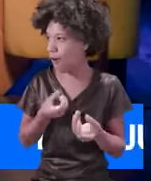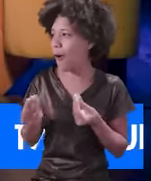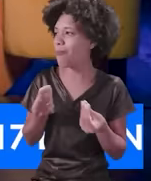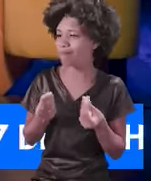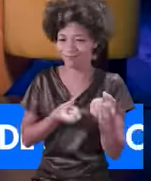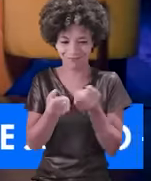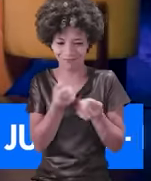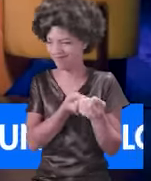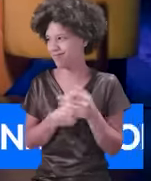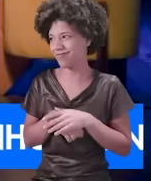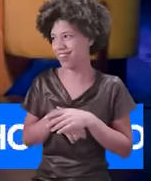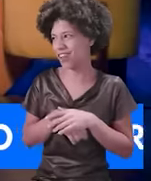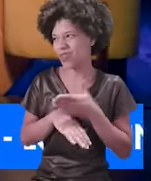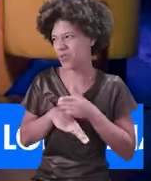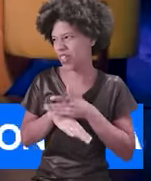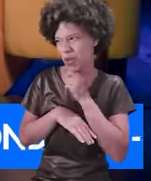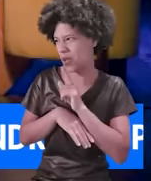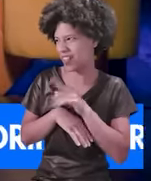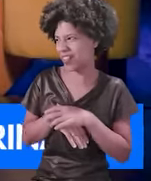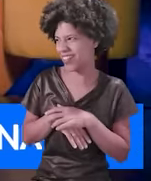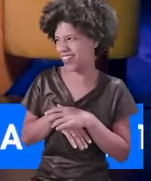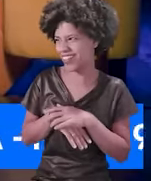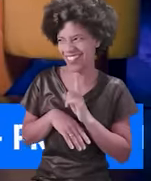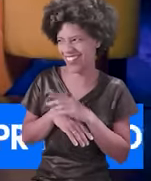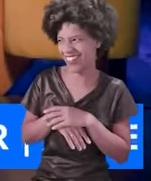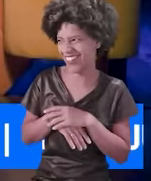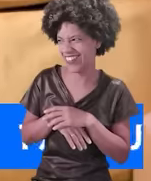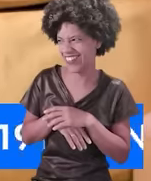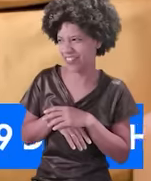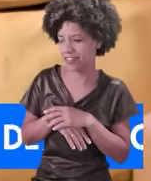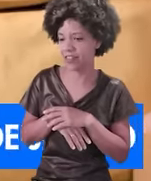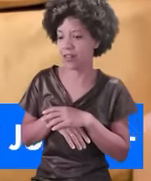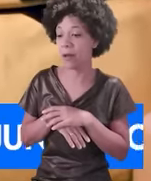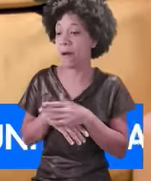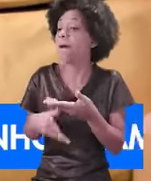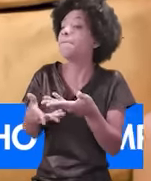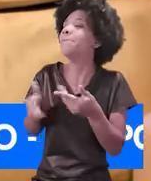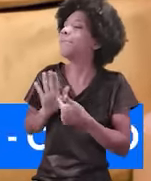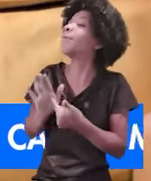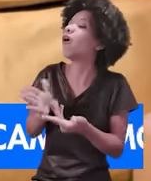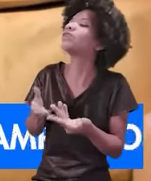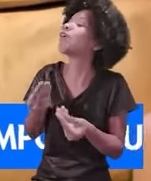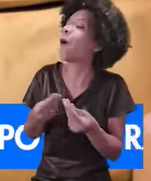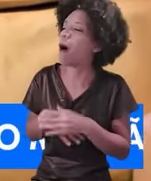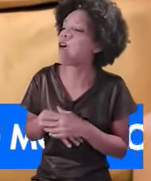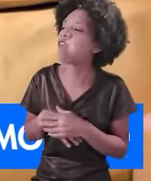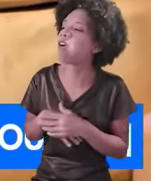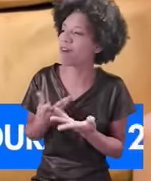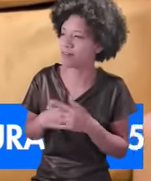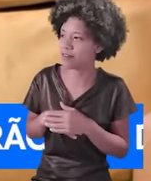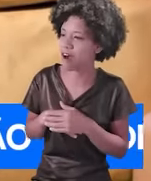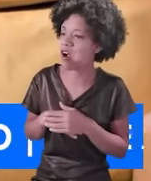você ainda não pegou as manhas né não eu bati a nossa aqui para mim o